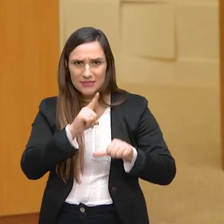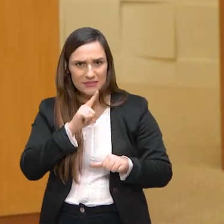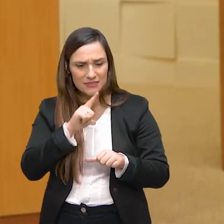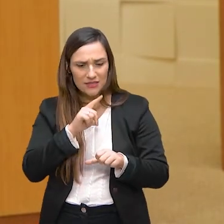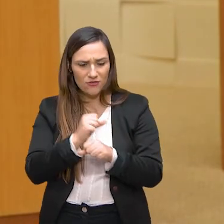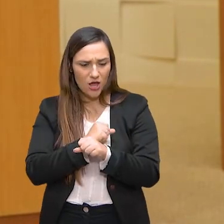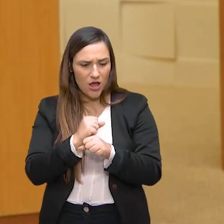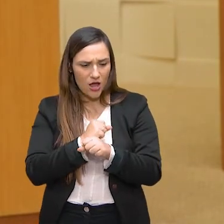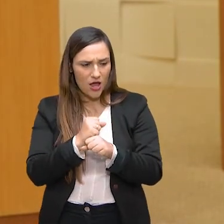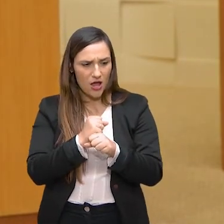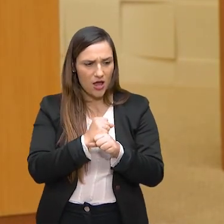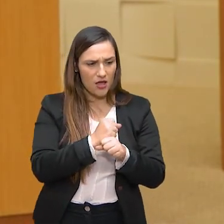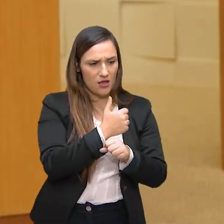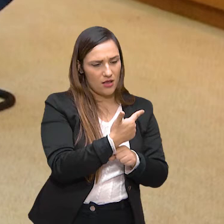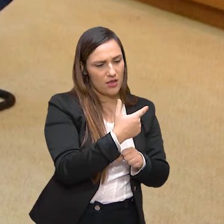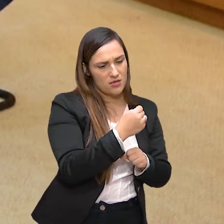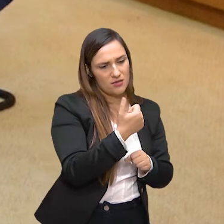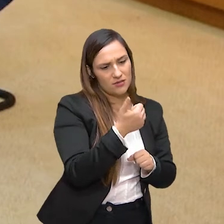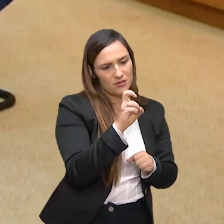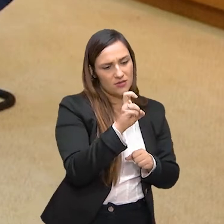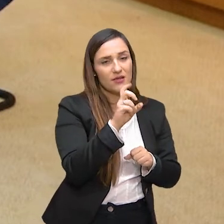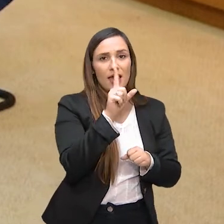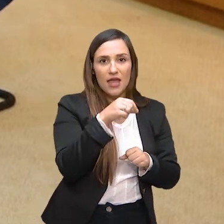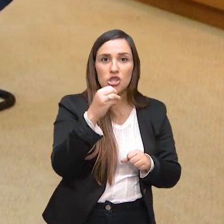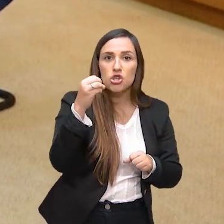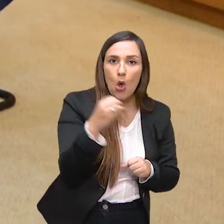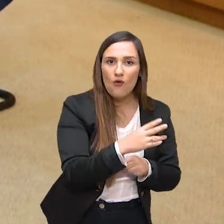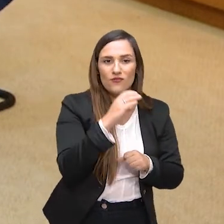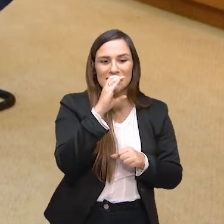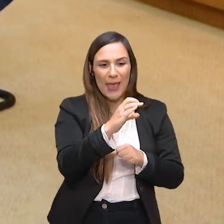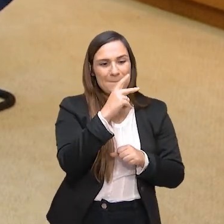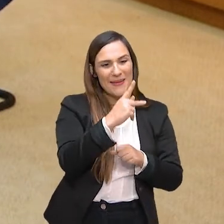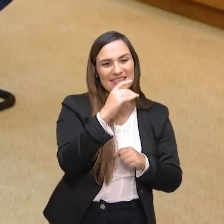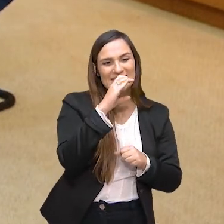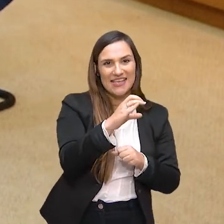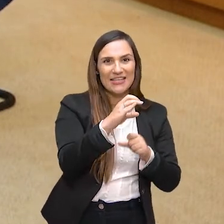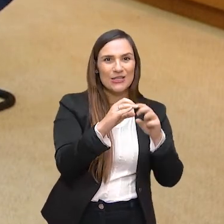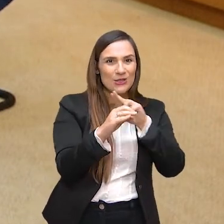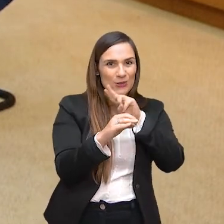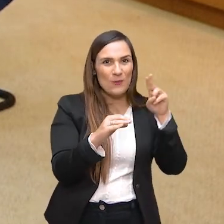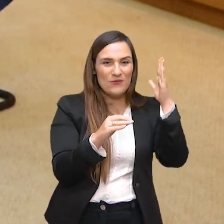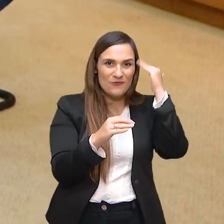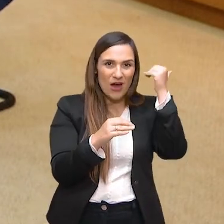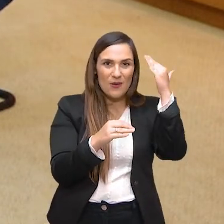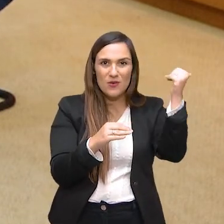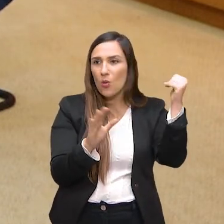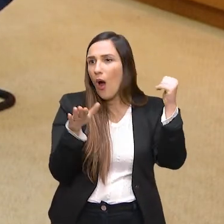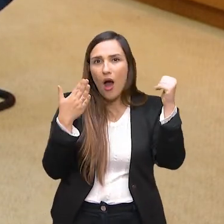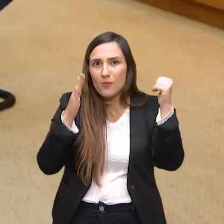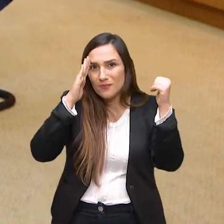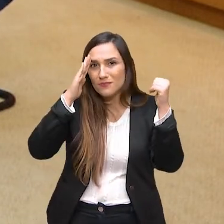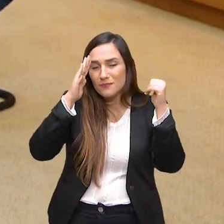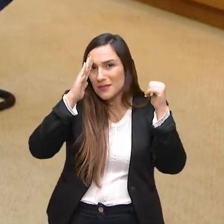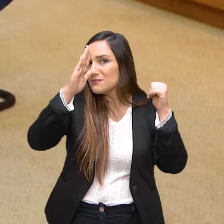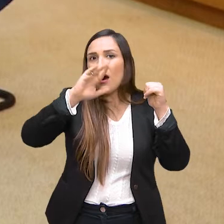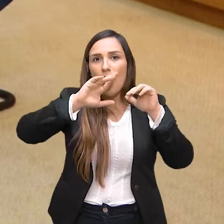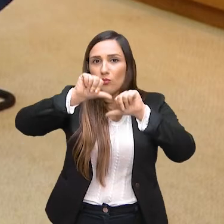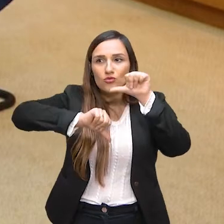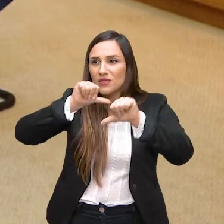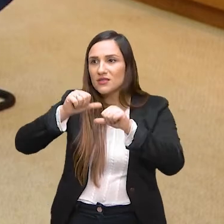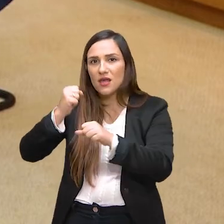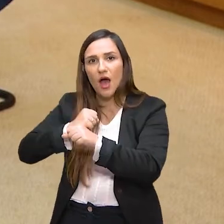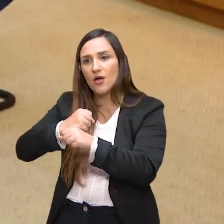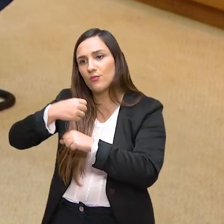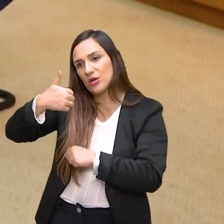de 2015, que é o novo CPC, né? Isso. Como ficou conhecido? Quais são as principais mudanças aí,